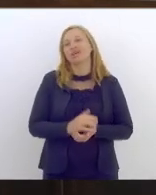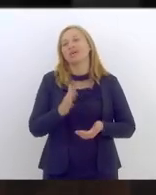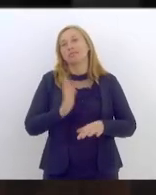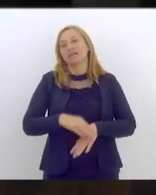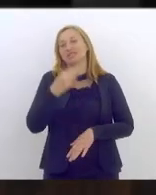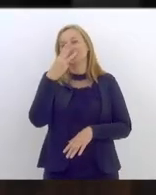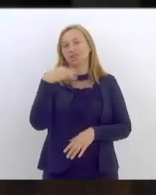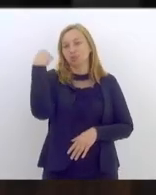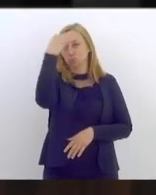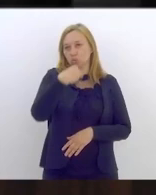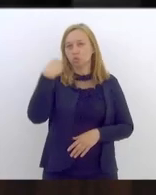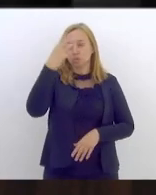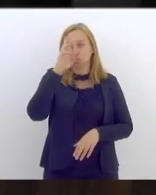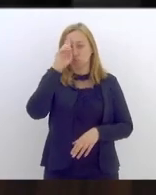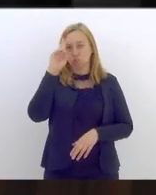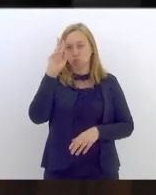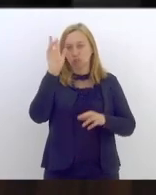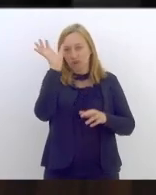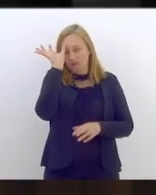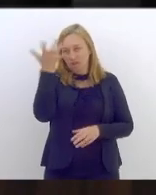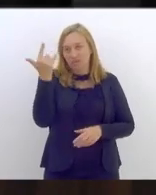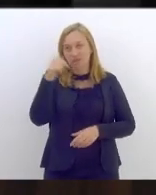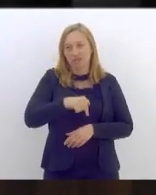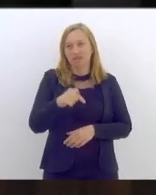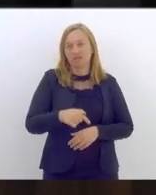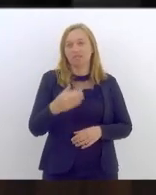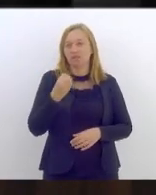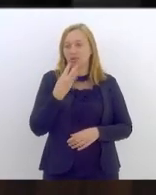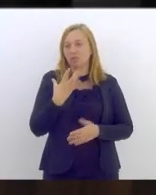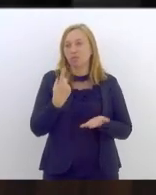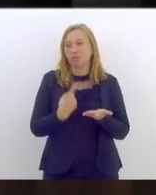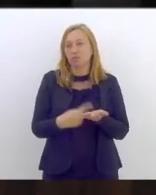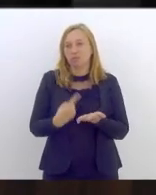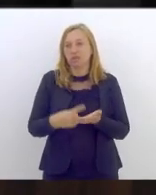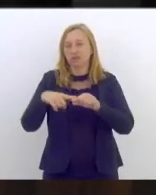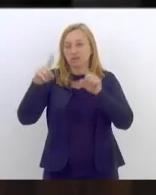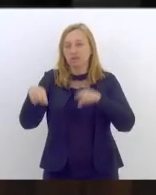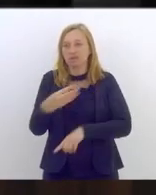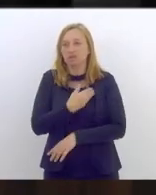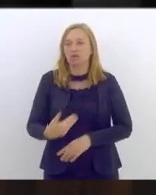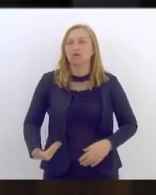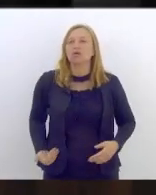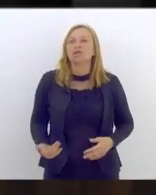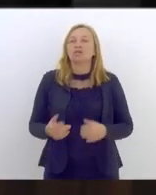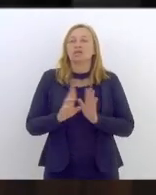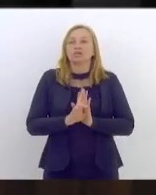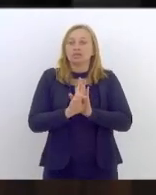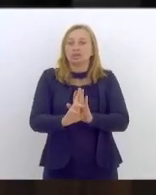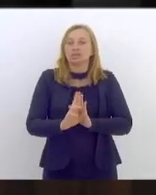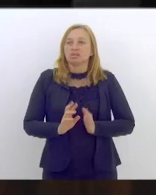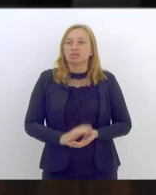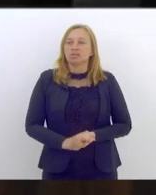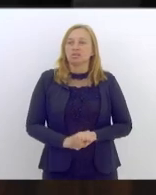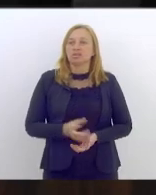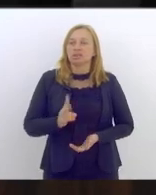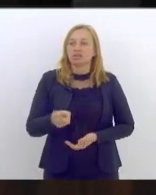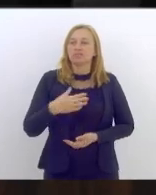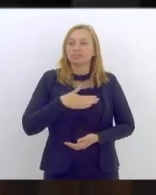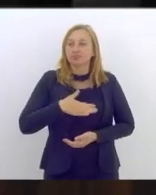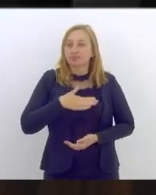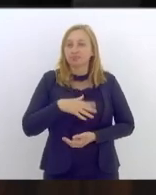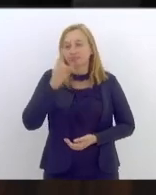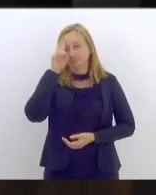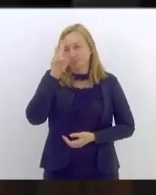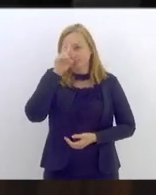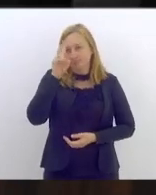mas a gente ao fim Valeu acordado com os servidores com os representantes e Eu sempre gosto de lembrar